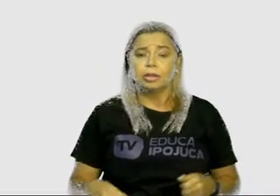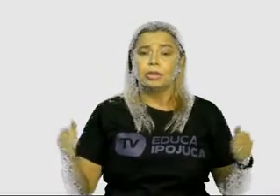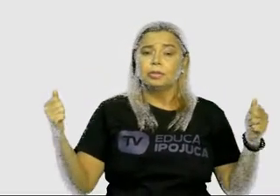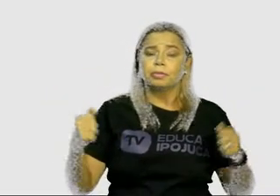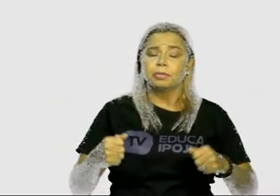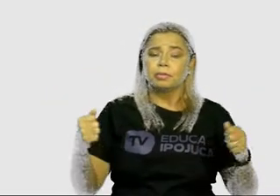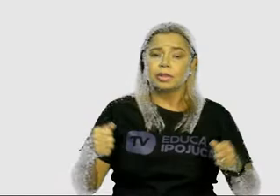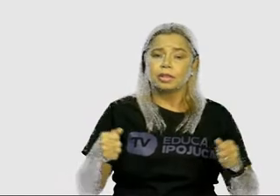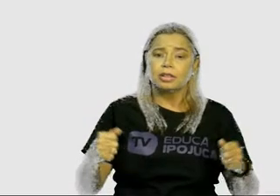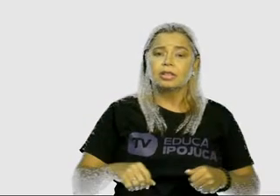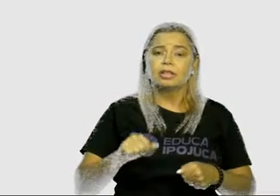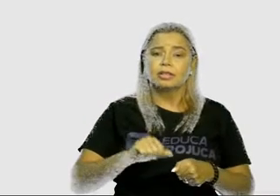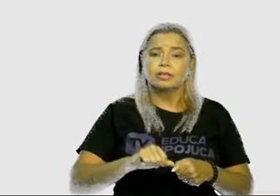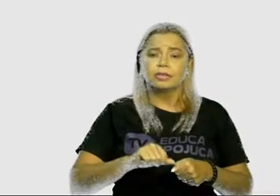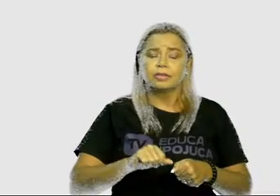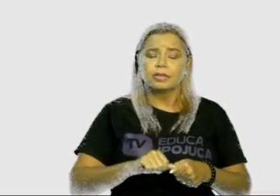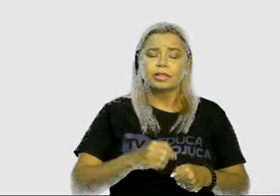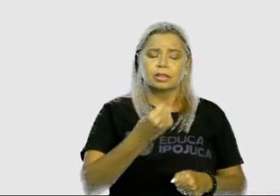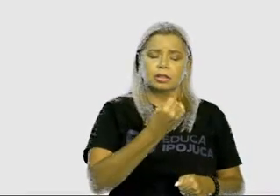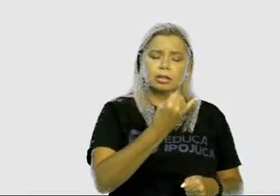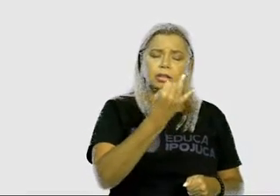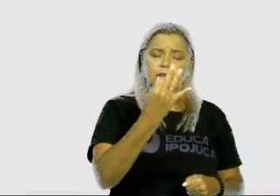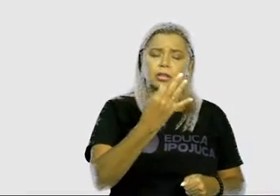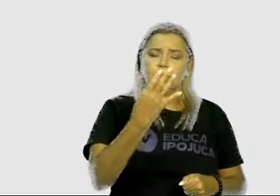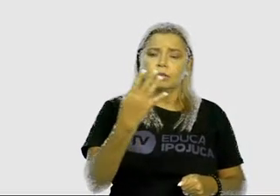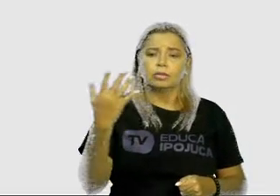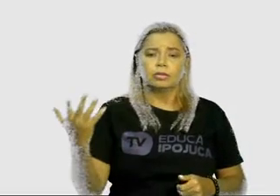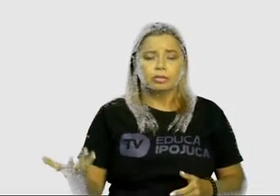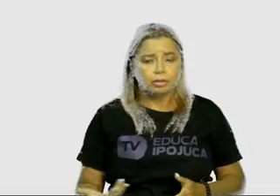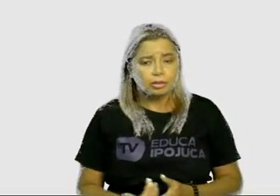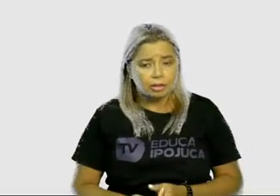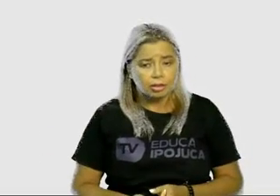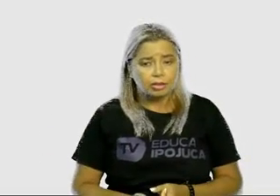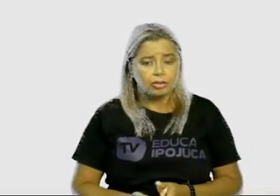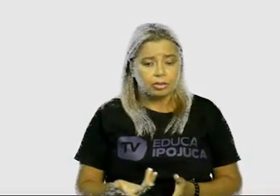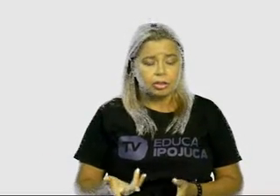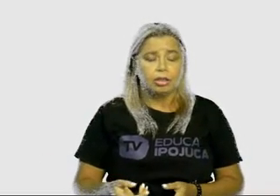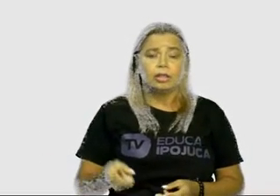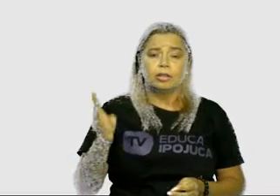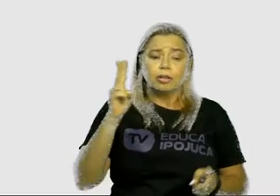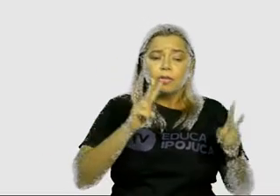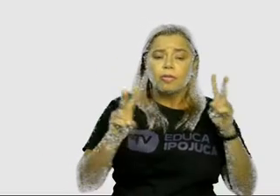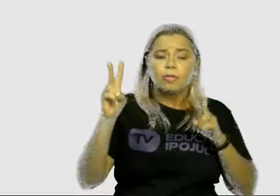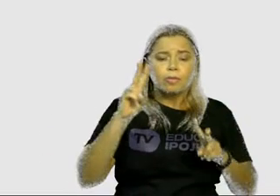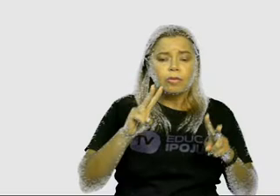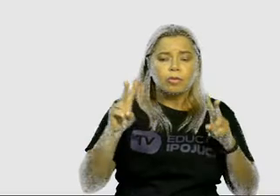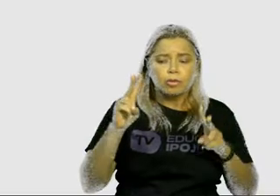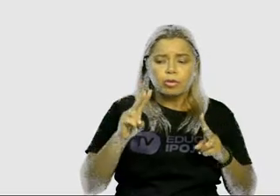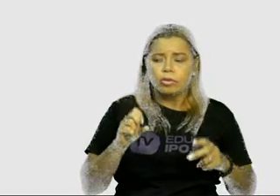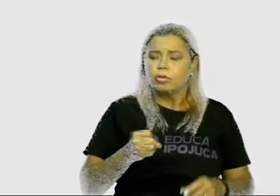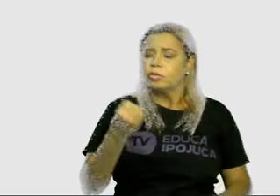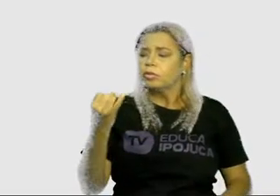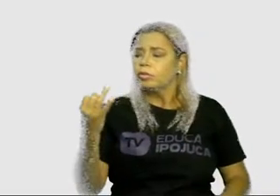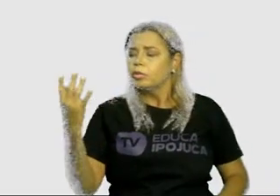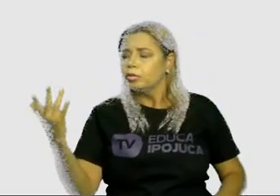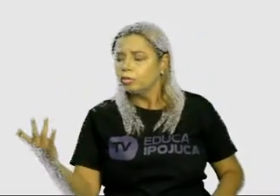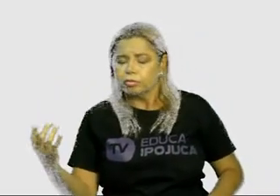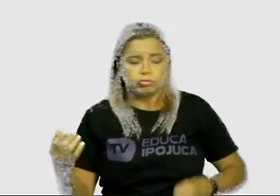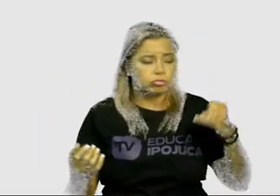de elementos, que foi o caso do gabarito. A gente percebeu que tinha 12 meninos e 13